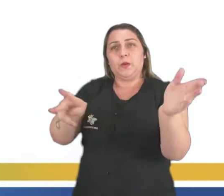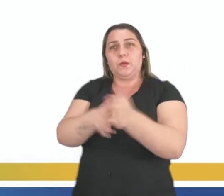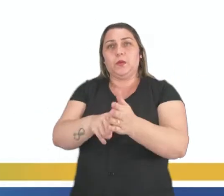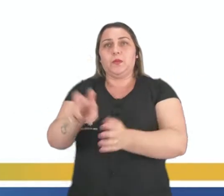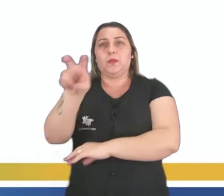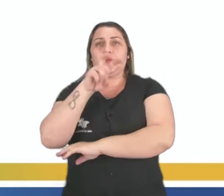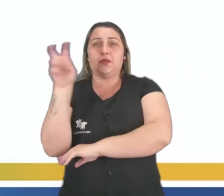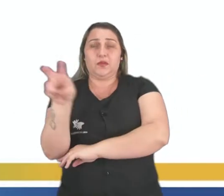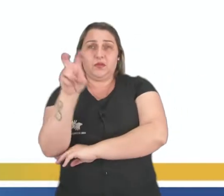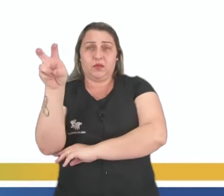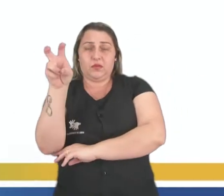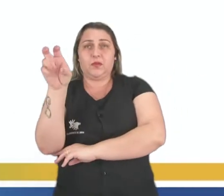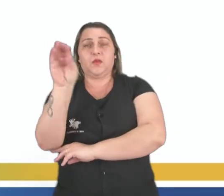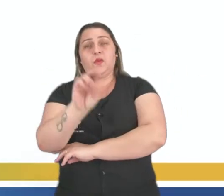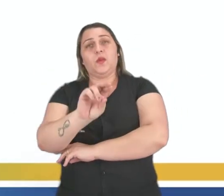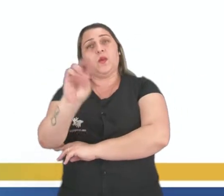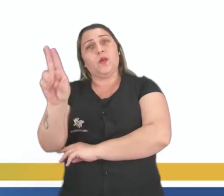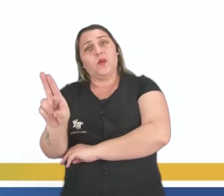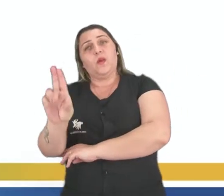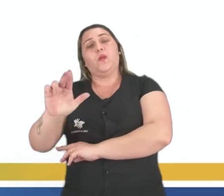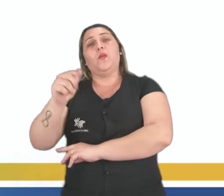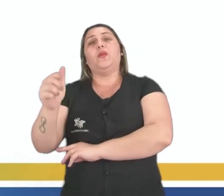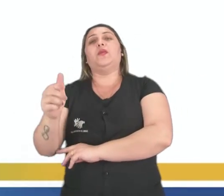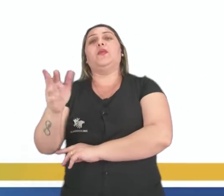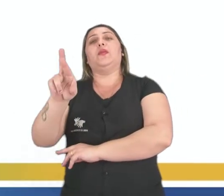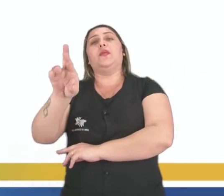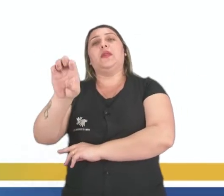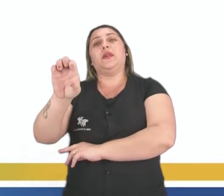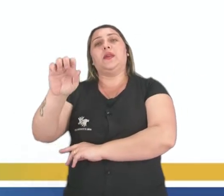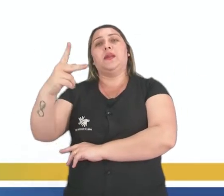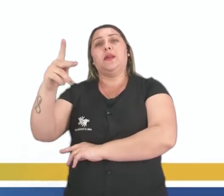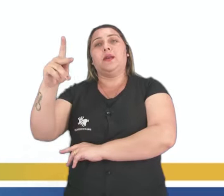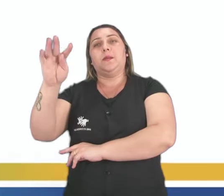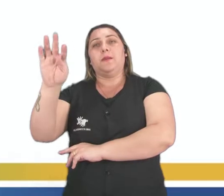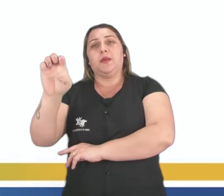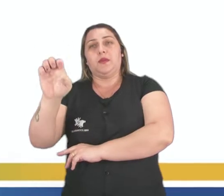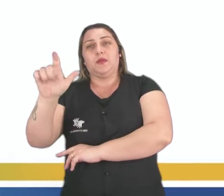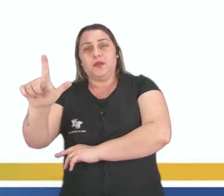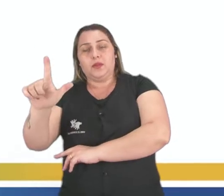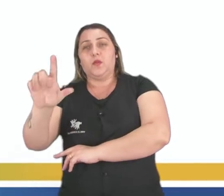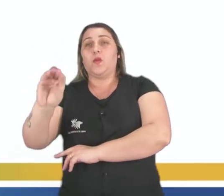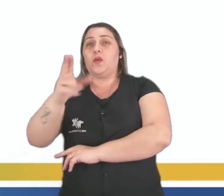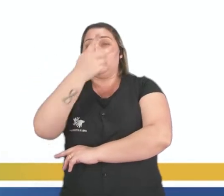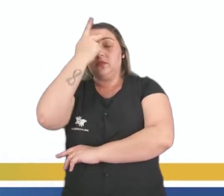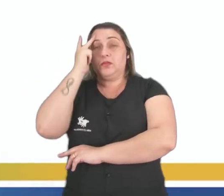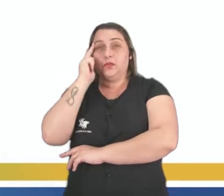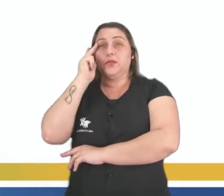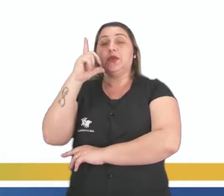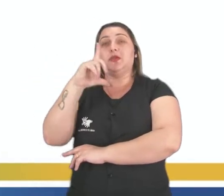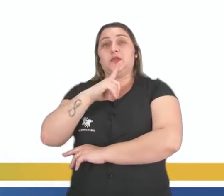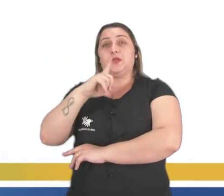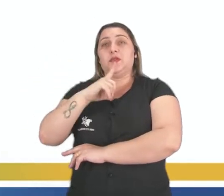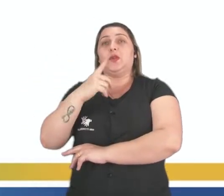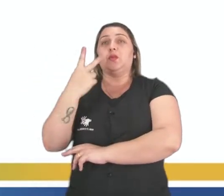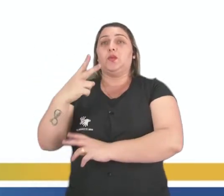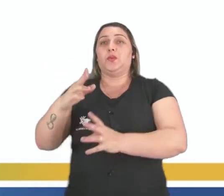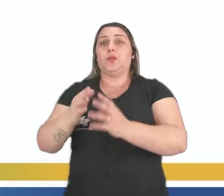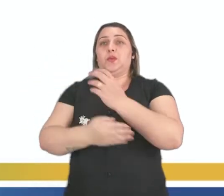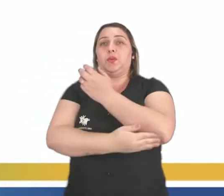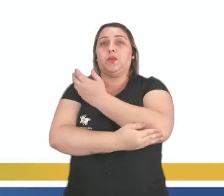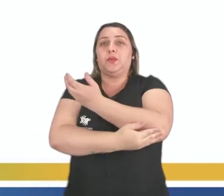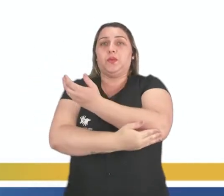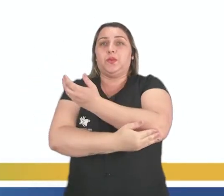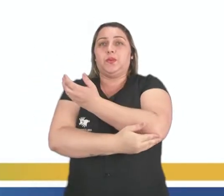cobras, ou mesmo outro réptil, né? Ou ainda que essas pessoas possuíssem duas